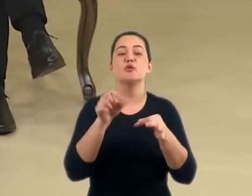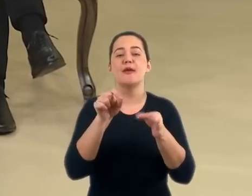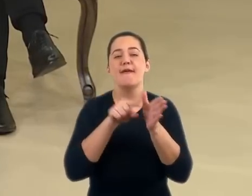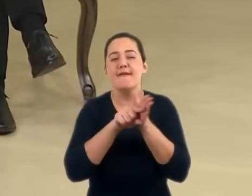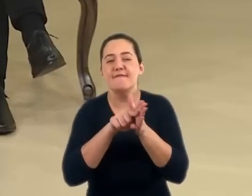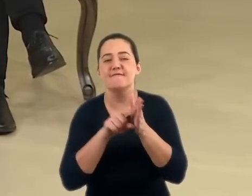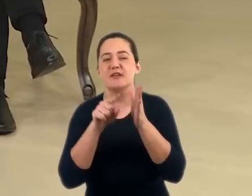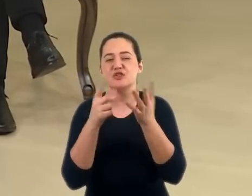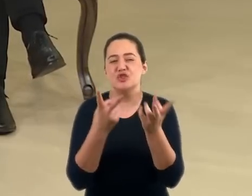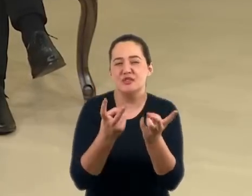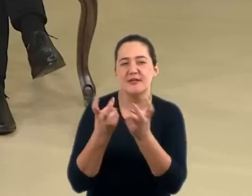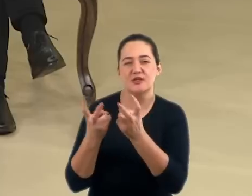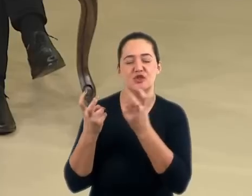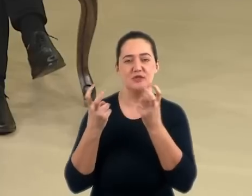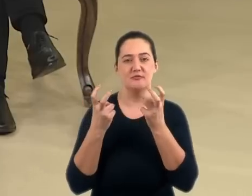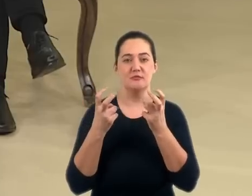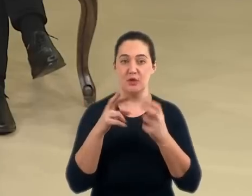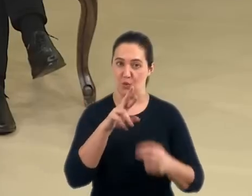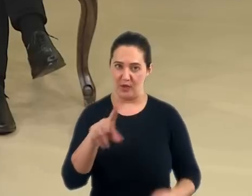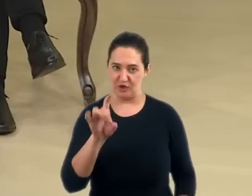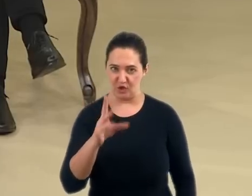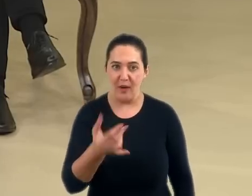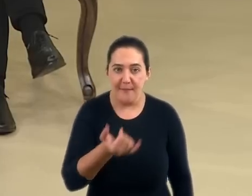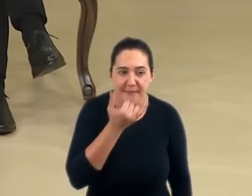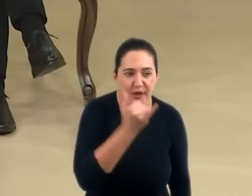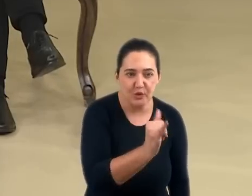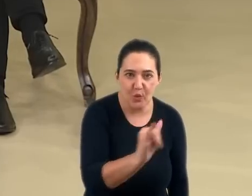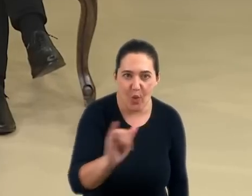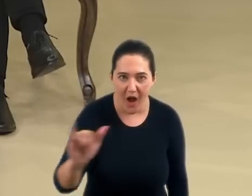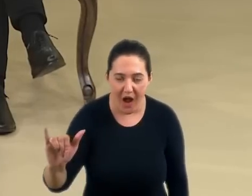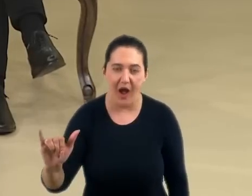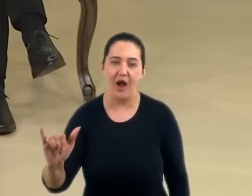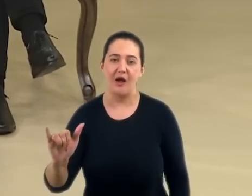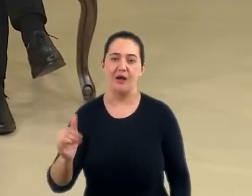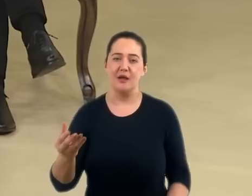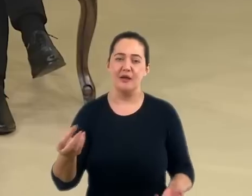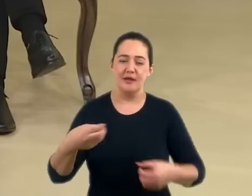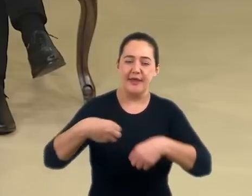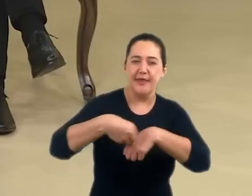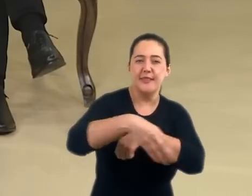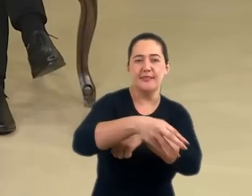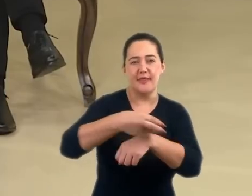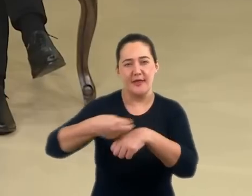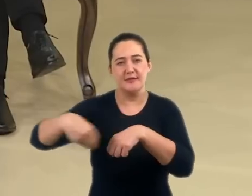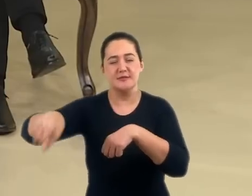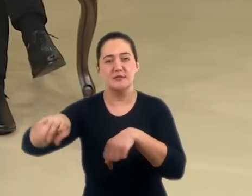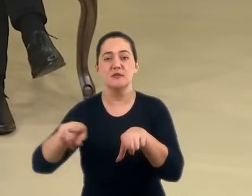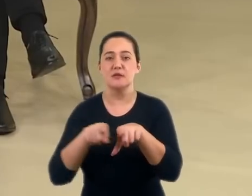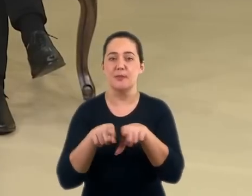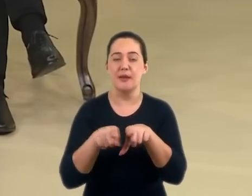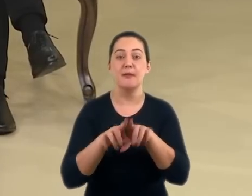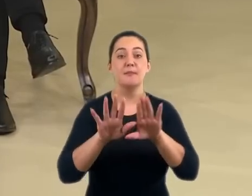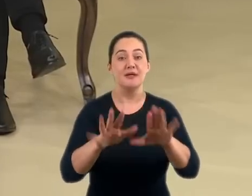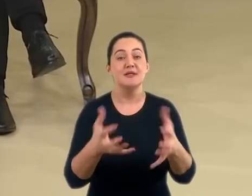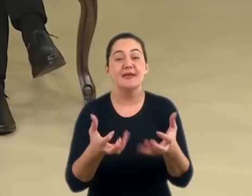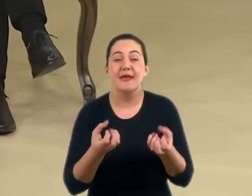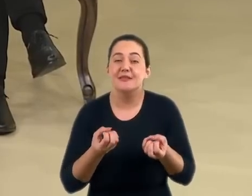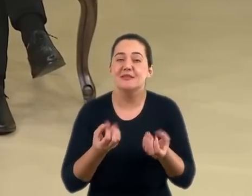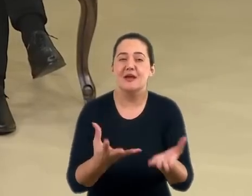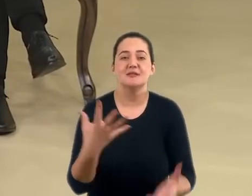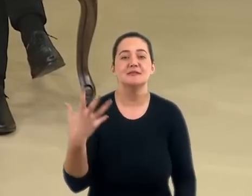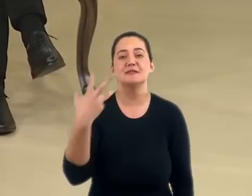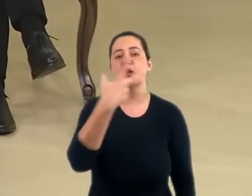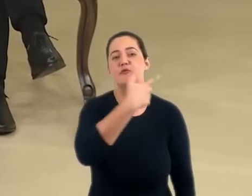está disposto a perdoar pecados e interceder em nosso favor, mas a também nos salvar de maneira